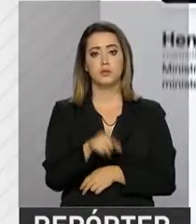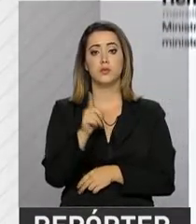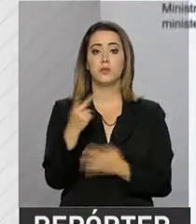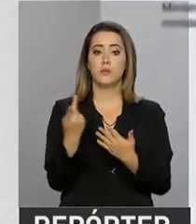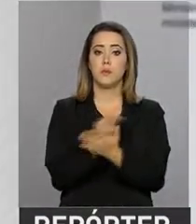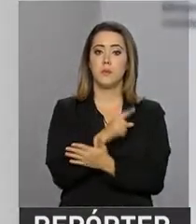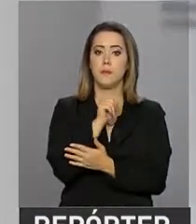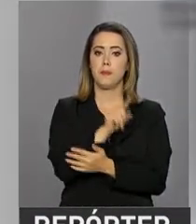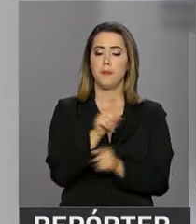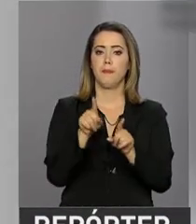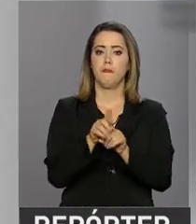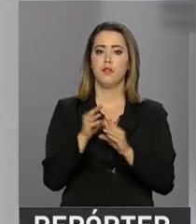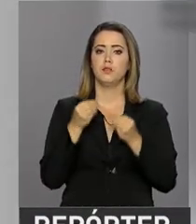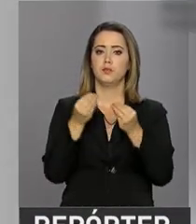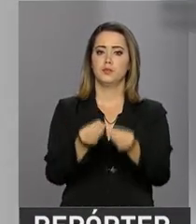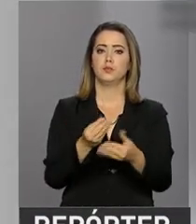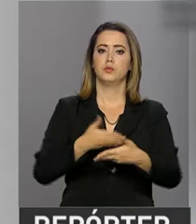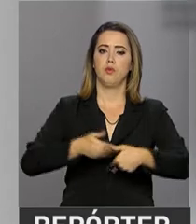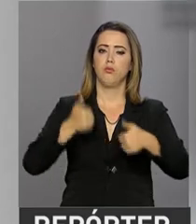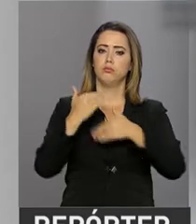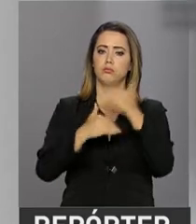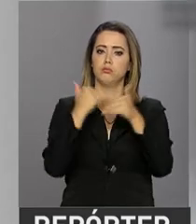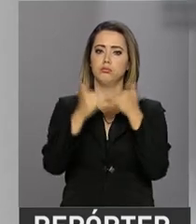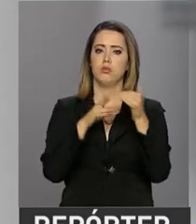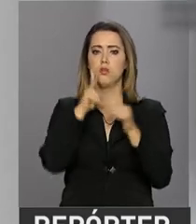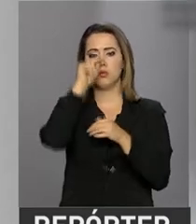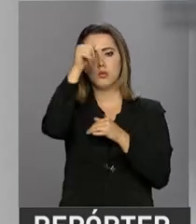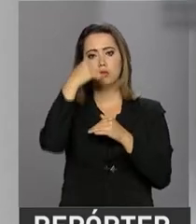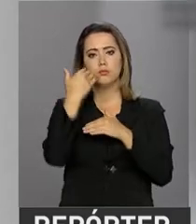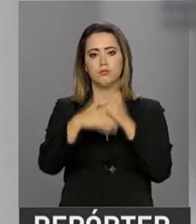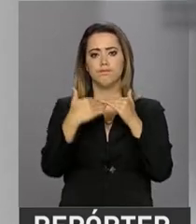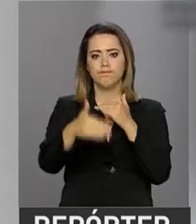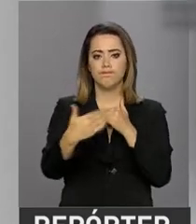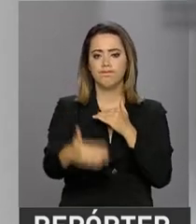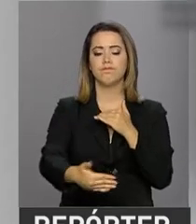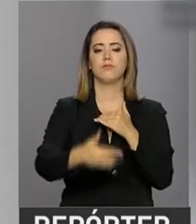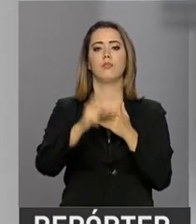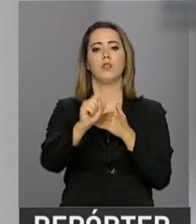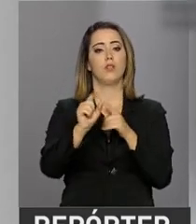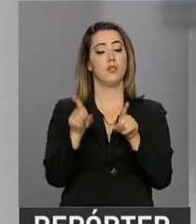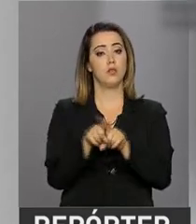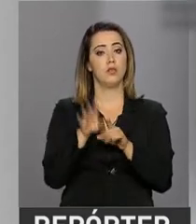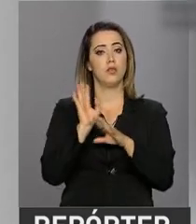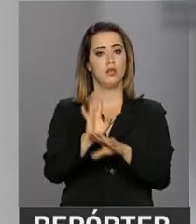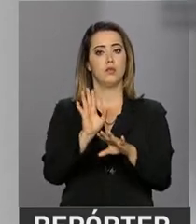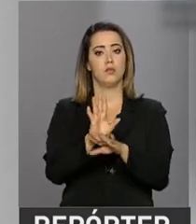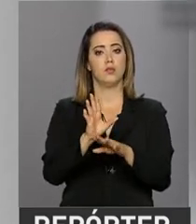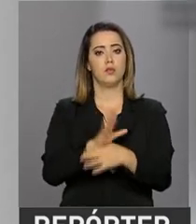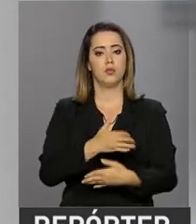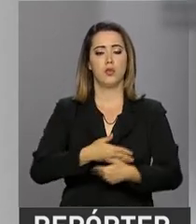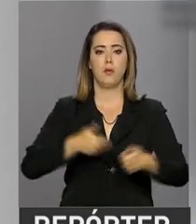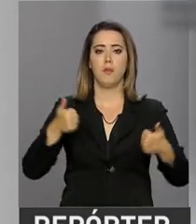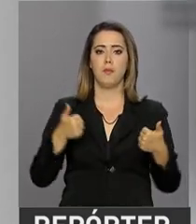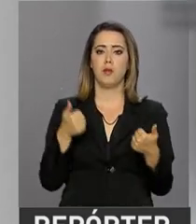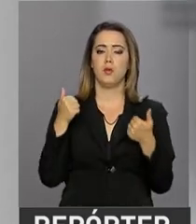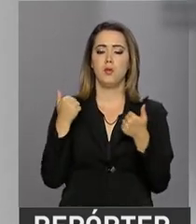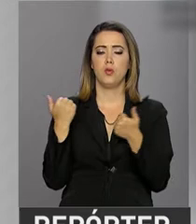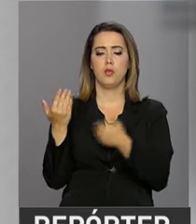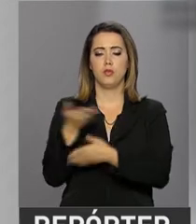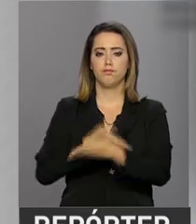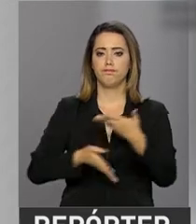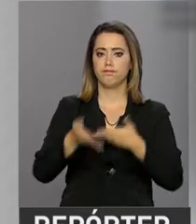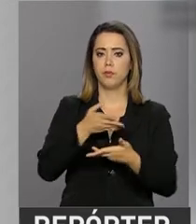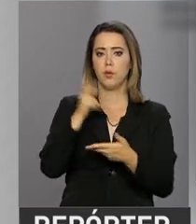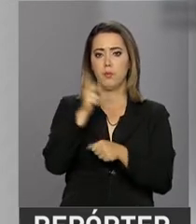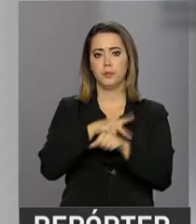são essas reformas que vão garantir o crescimento forte e sustentável e que vão ajudar a melhorar a competitividade do